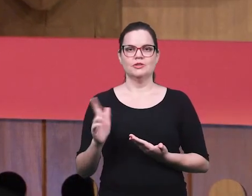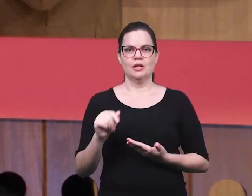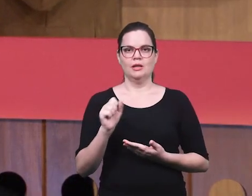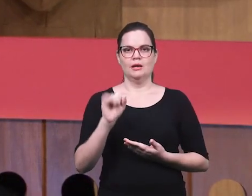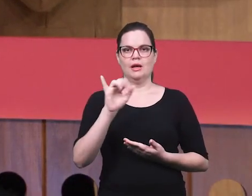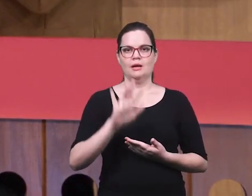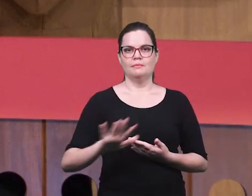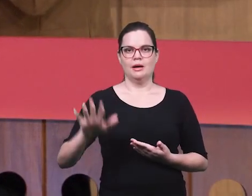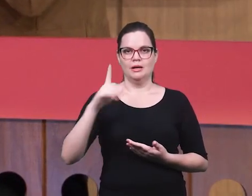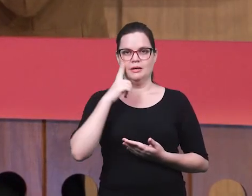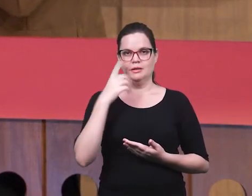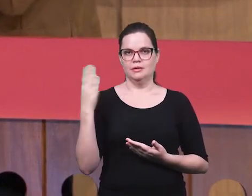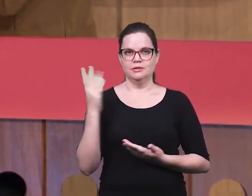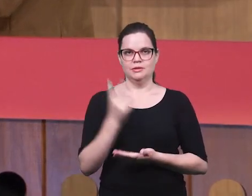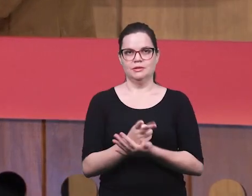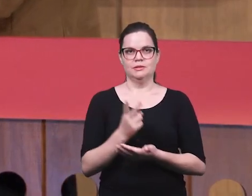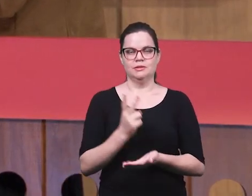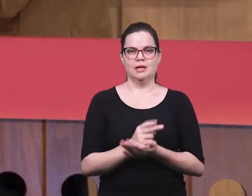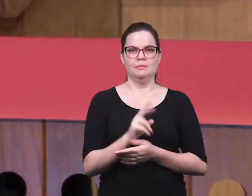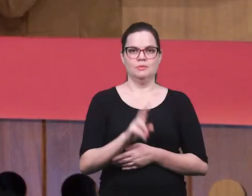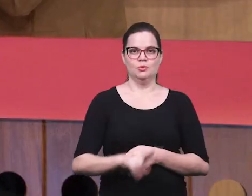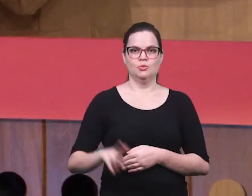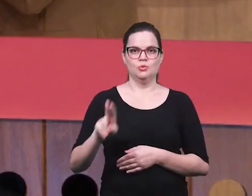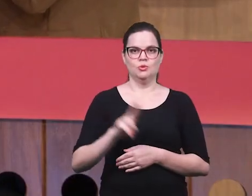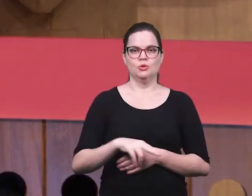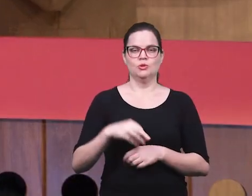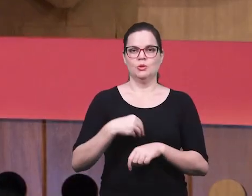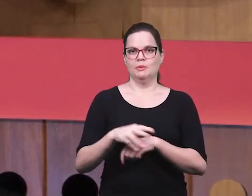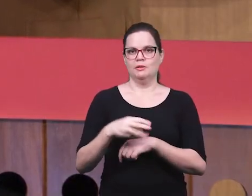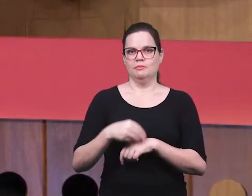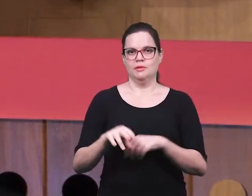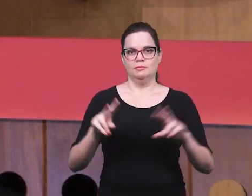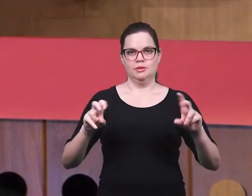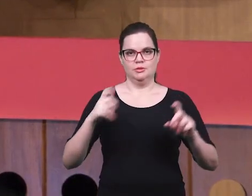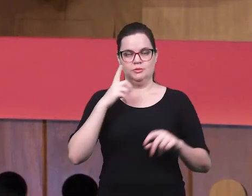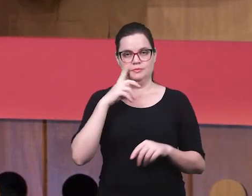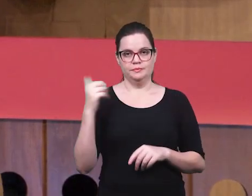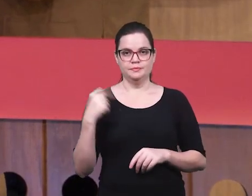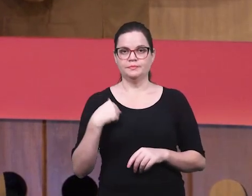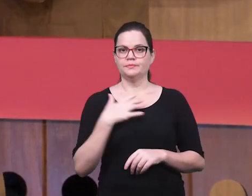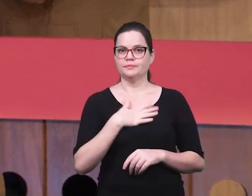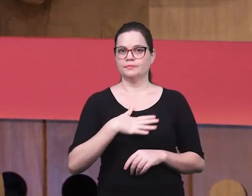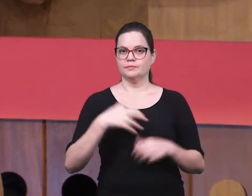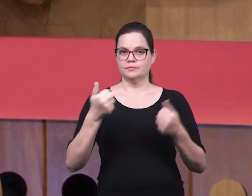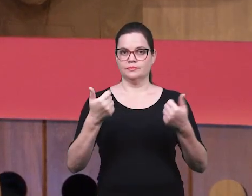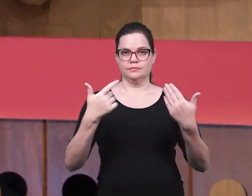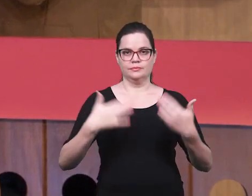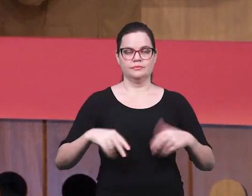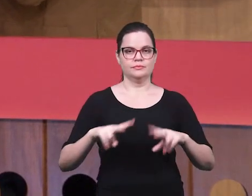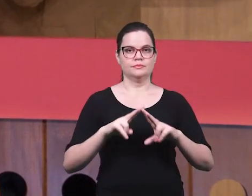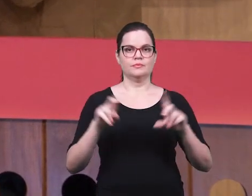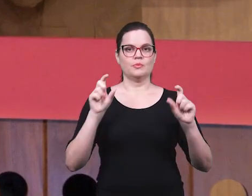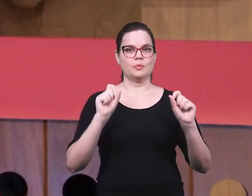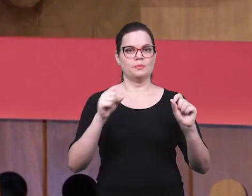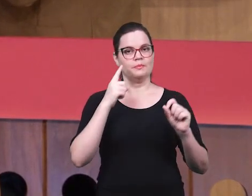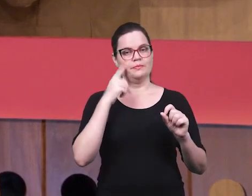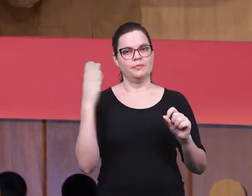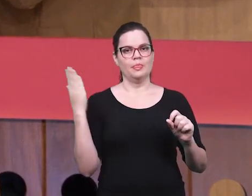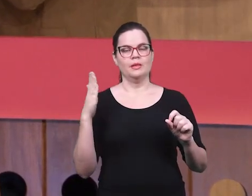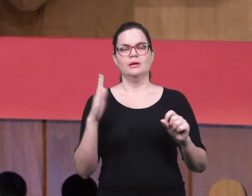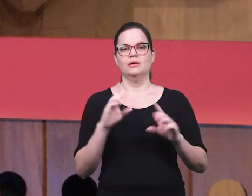o quadro que o senhor sempre falou sobre ele, e gostaria que o senhor falasse para nós aí a